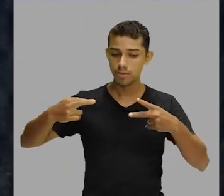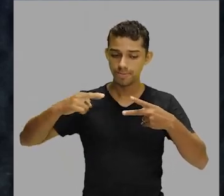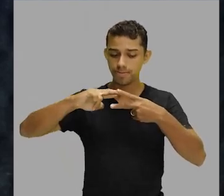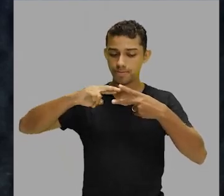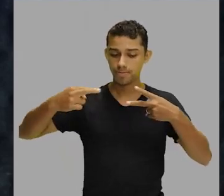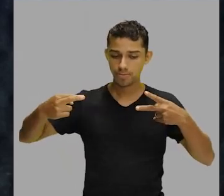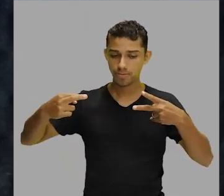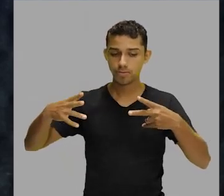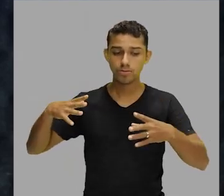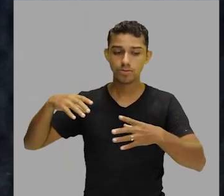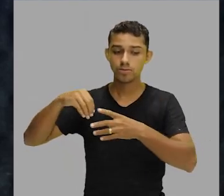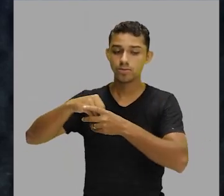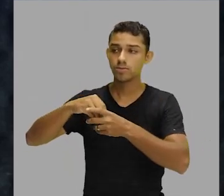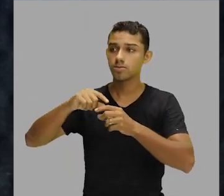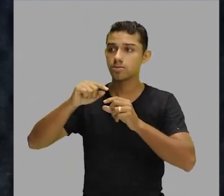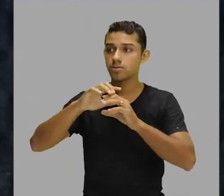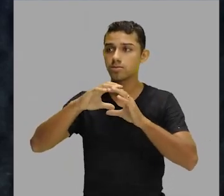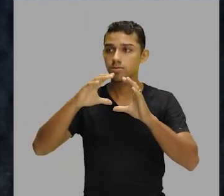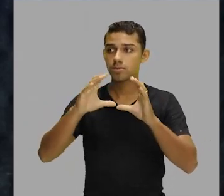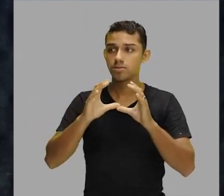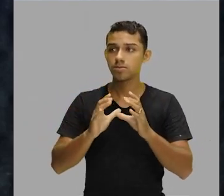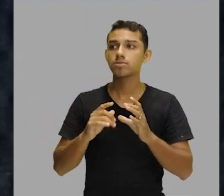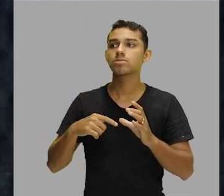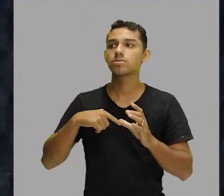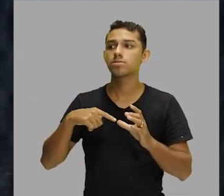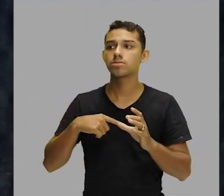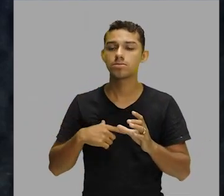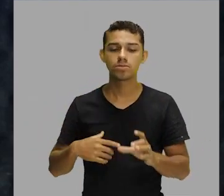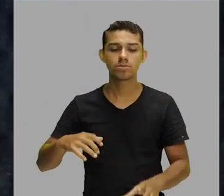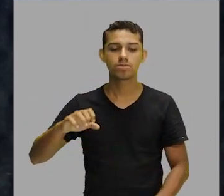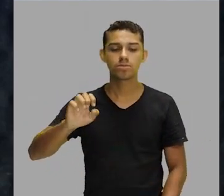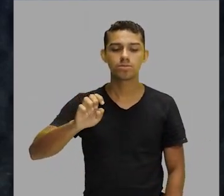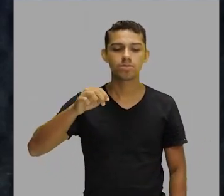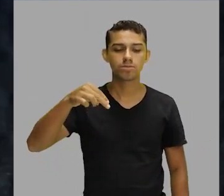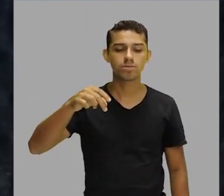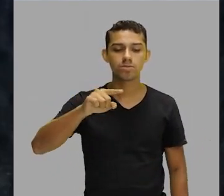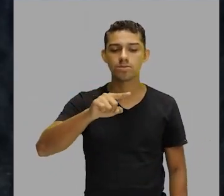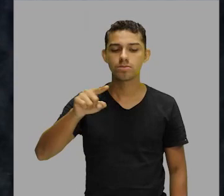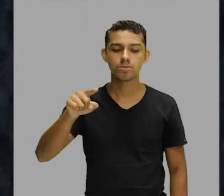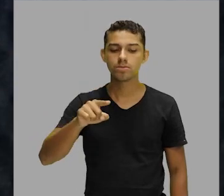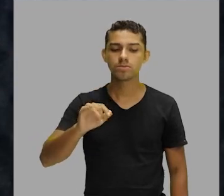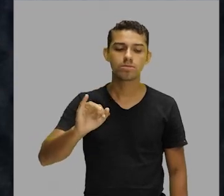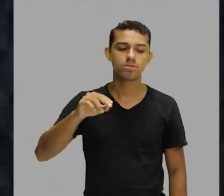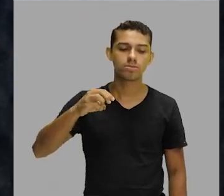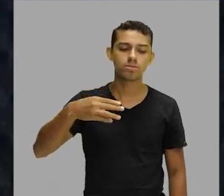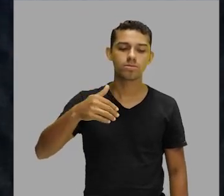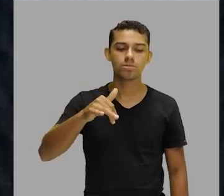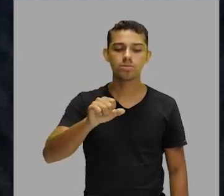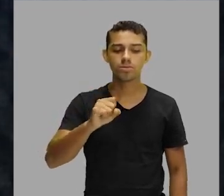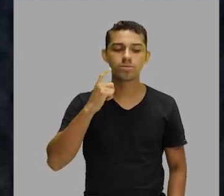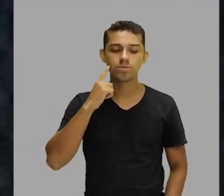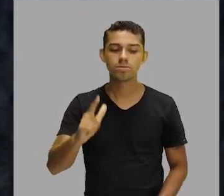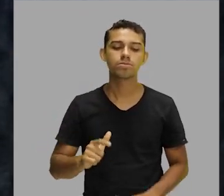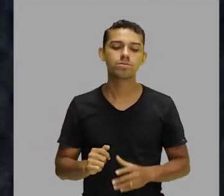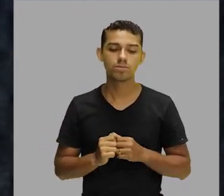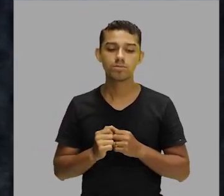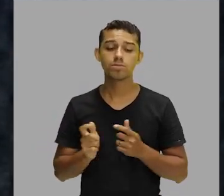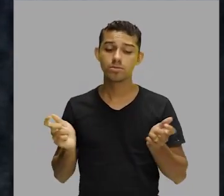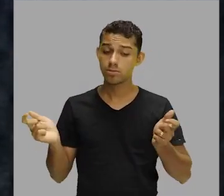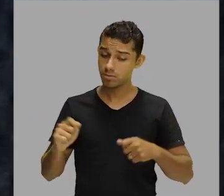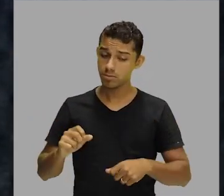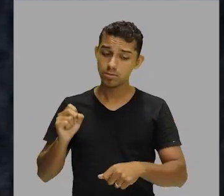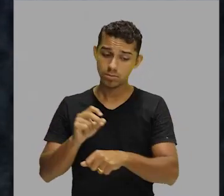e lá no interior dessa cápsula proteica também tem enzimas. As enzimas são moléculas que vão ajudar para